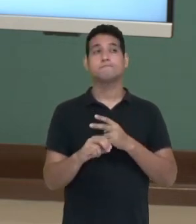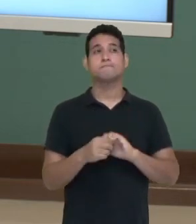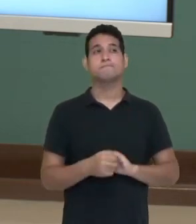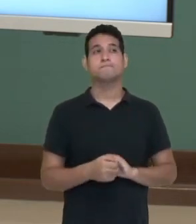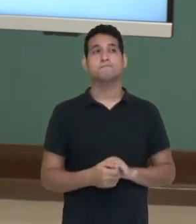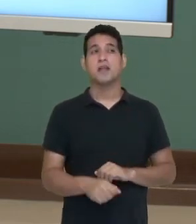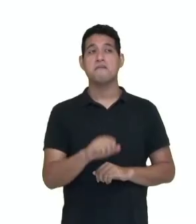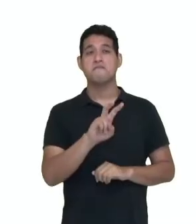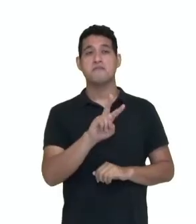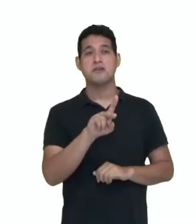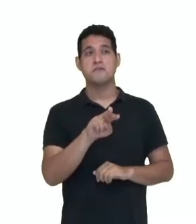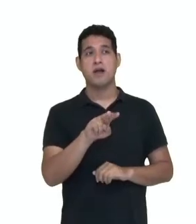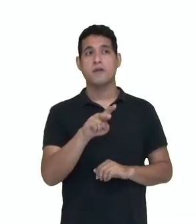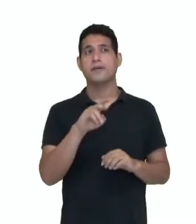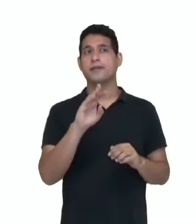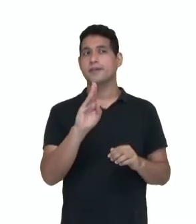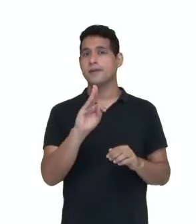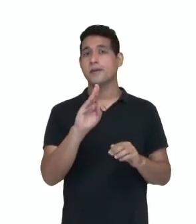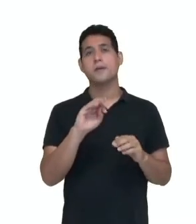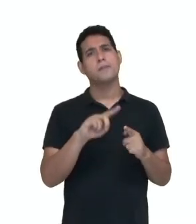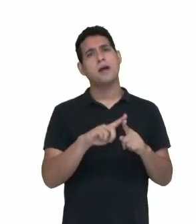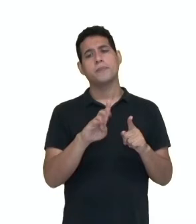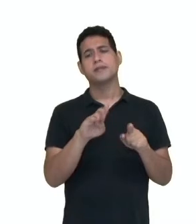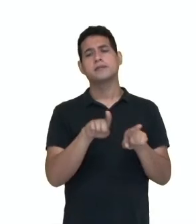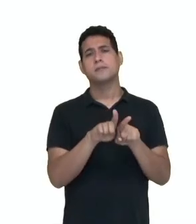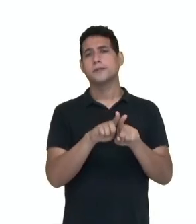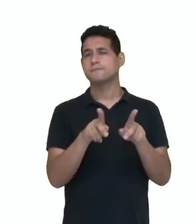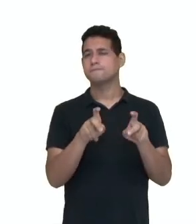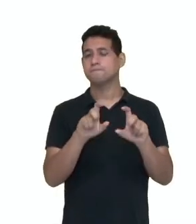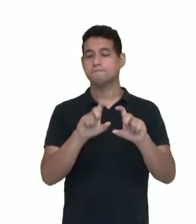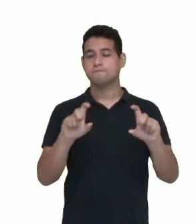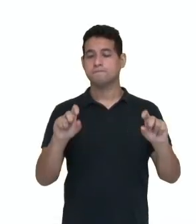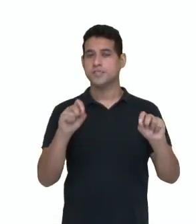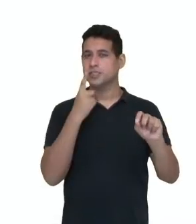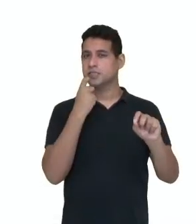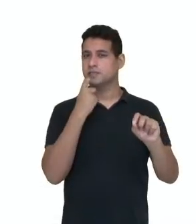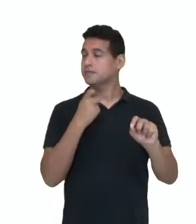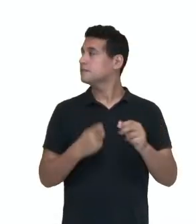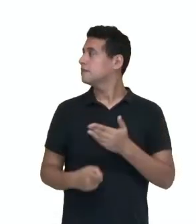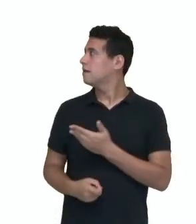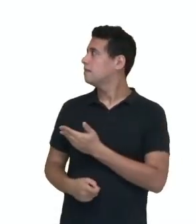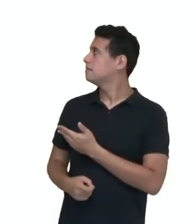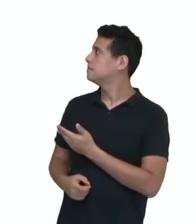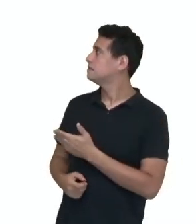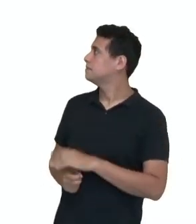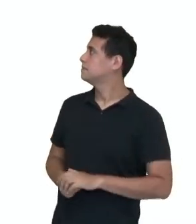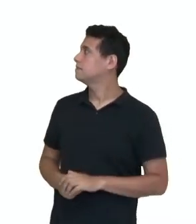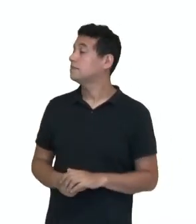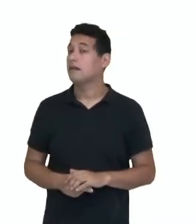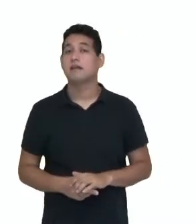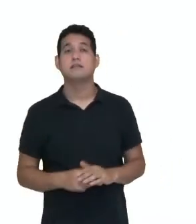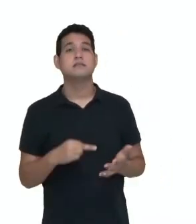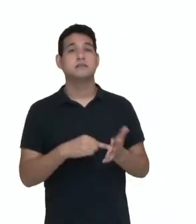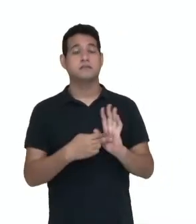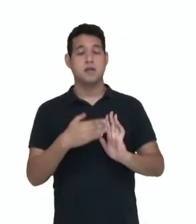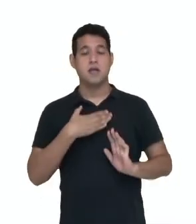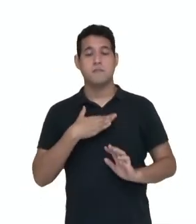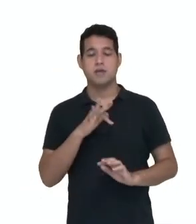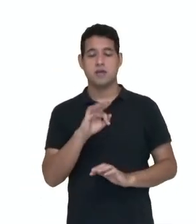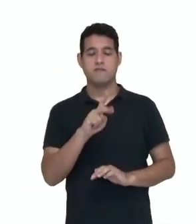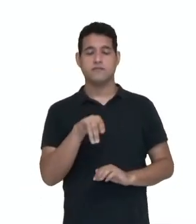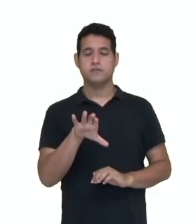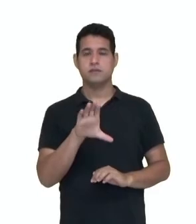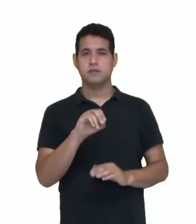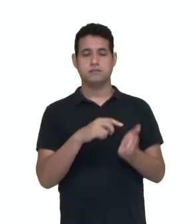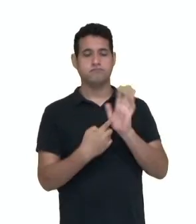mais b. O a é menos 500 e o b vale 20.000. Essa aqui é a minha função que determina